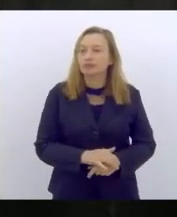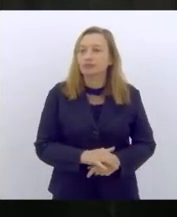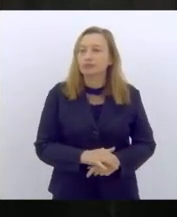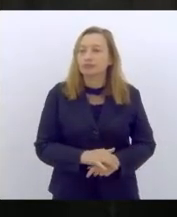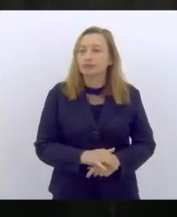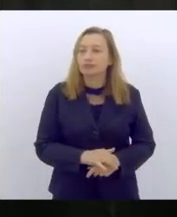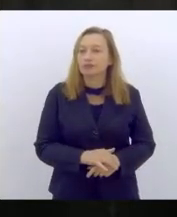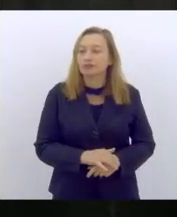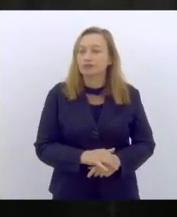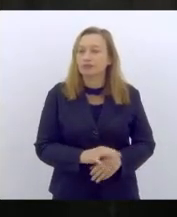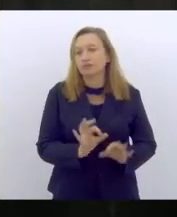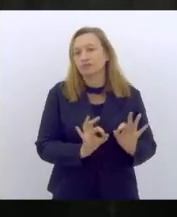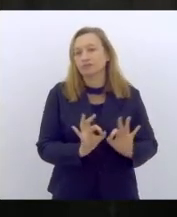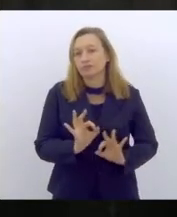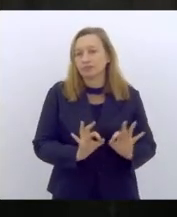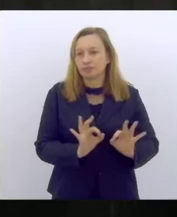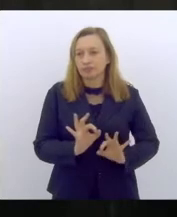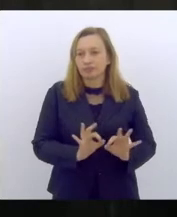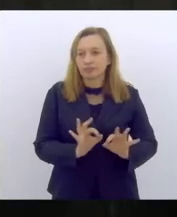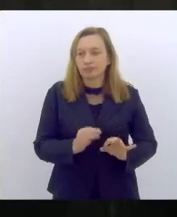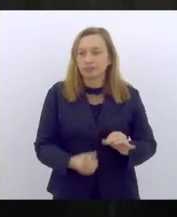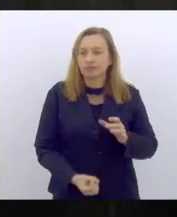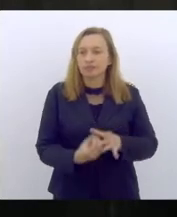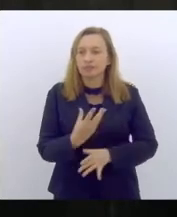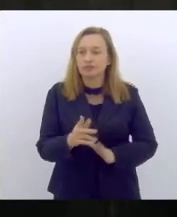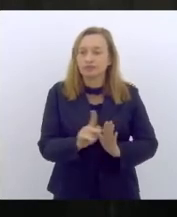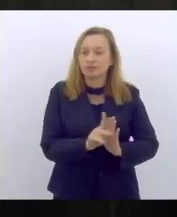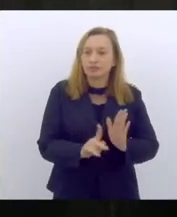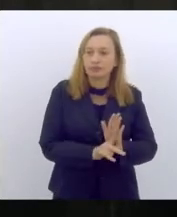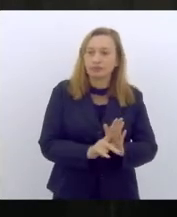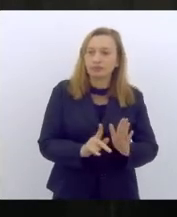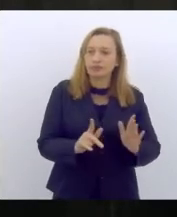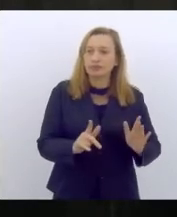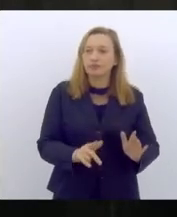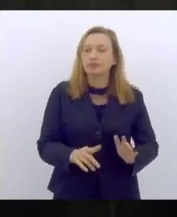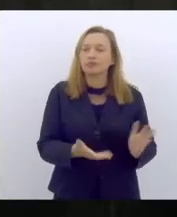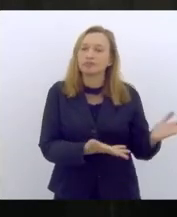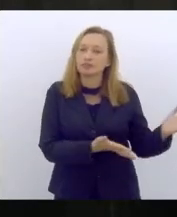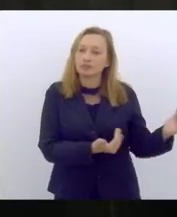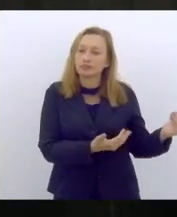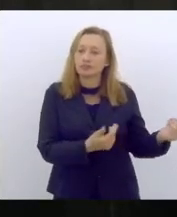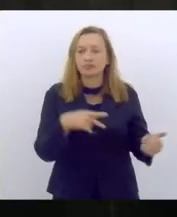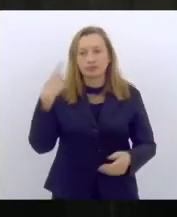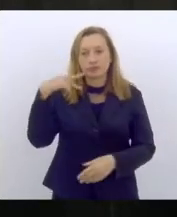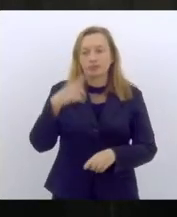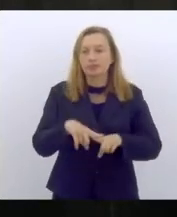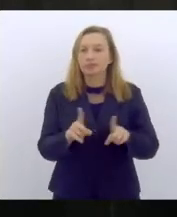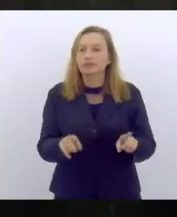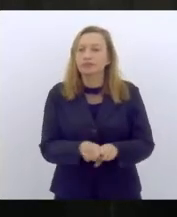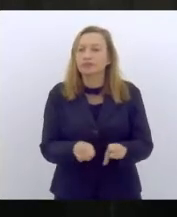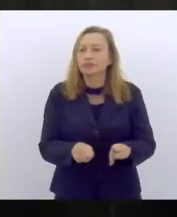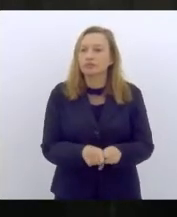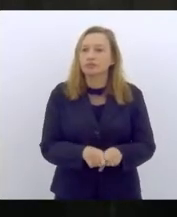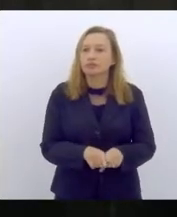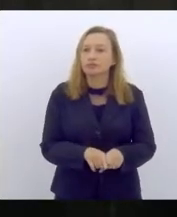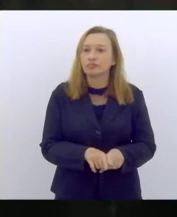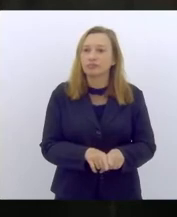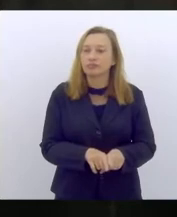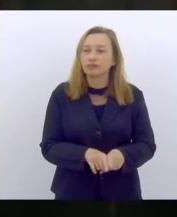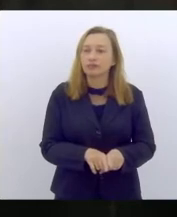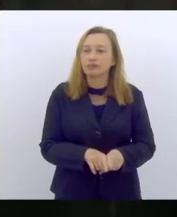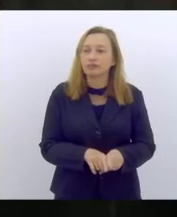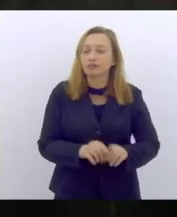canalizada na produção dos projetos de leis aqui dos parlamentares juvenis mas também que servisse